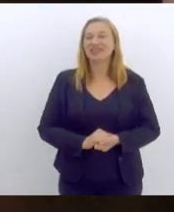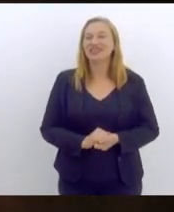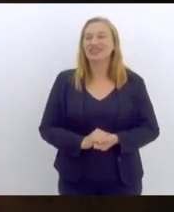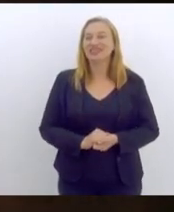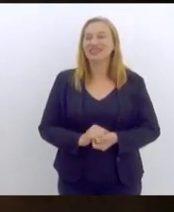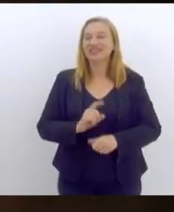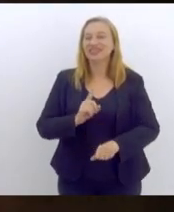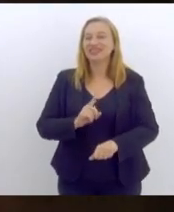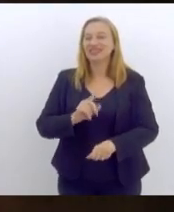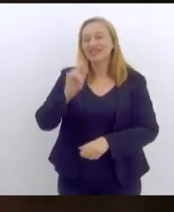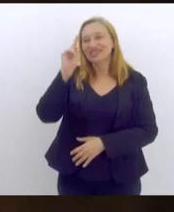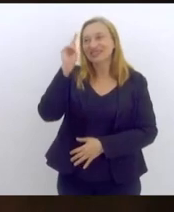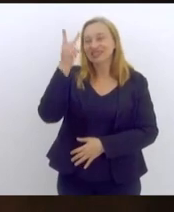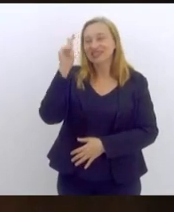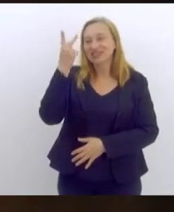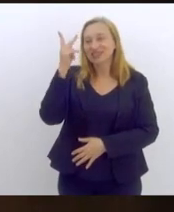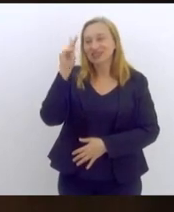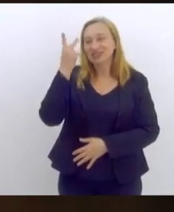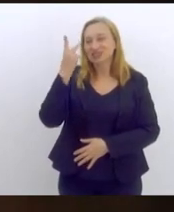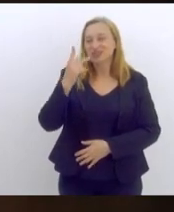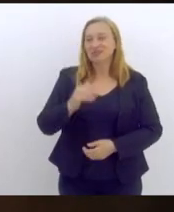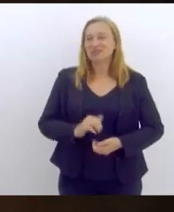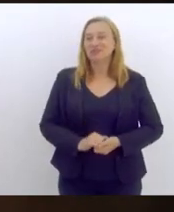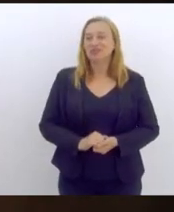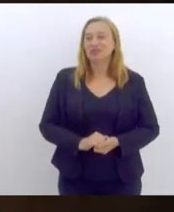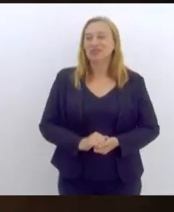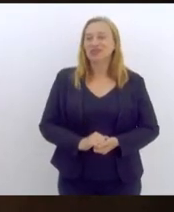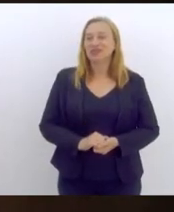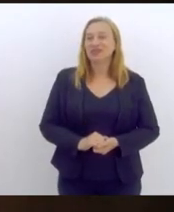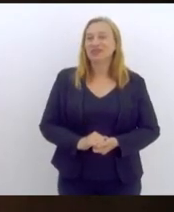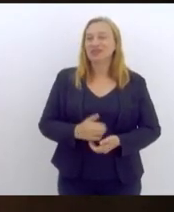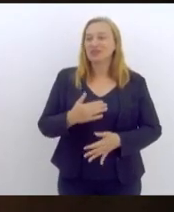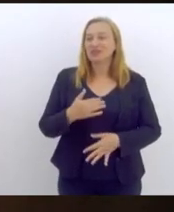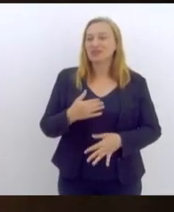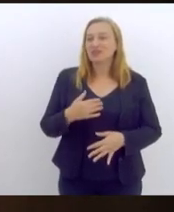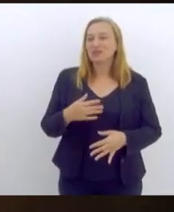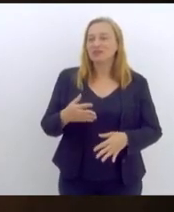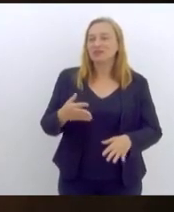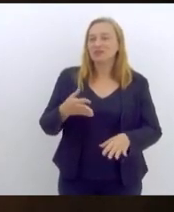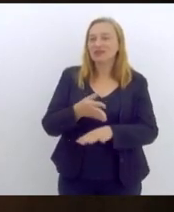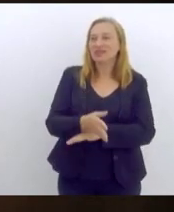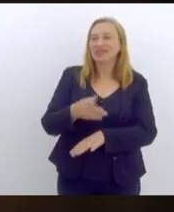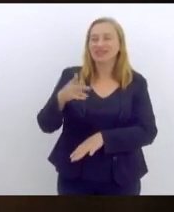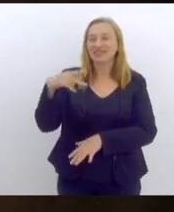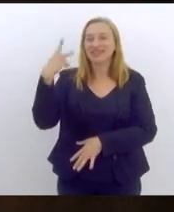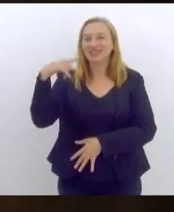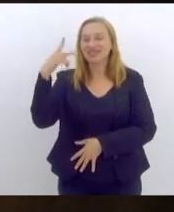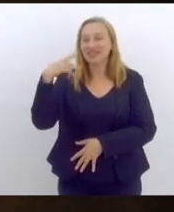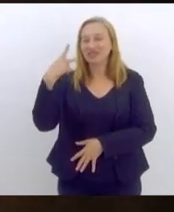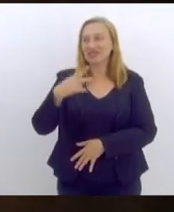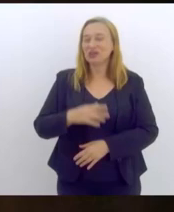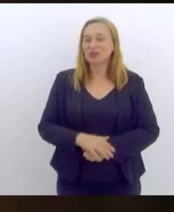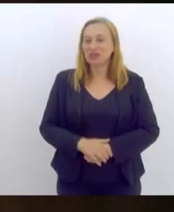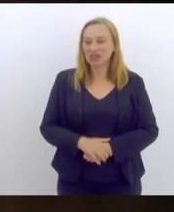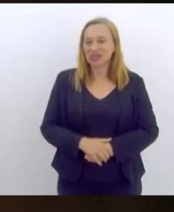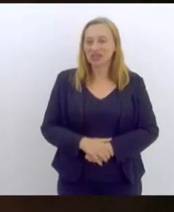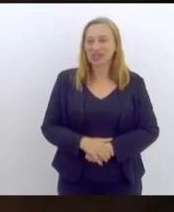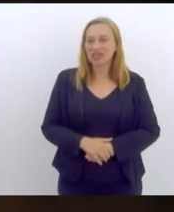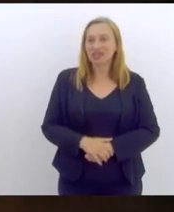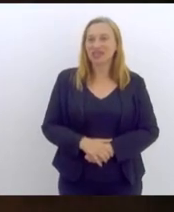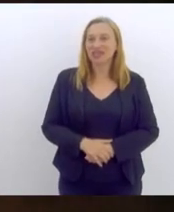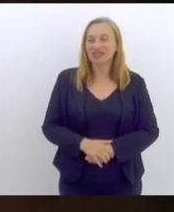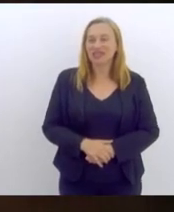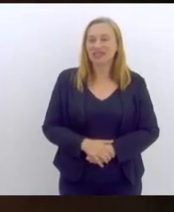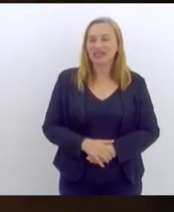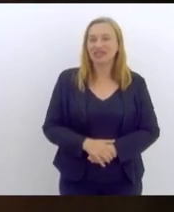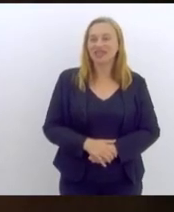histórico, pessoal para mim, que sonhei a vida toda chegar ao Parlamento, cheguei, e agora com esse novo desafio.